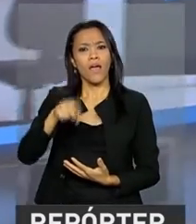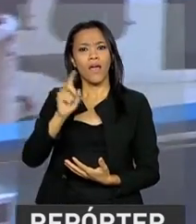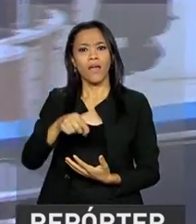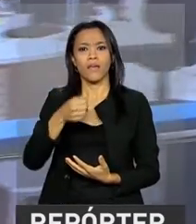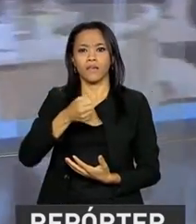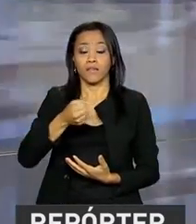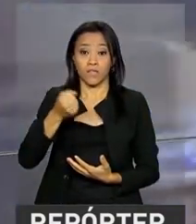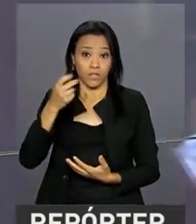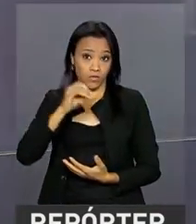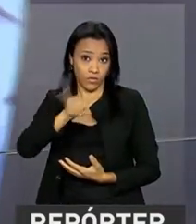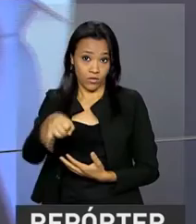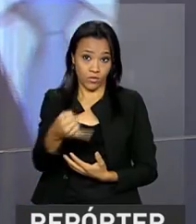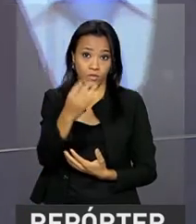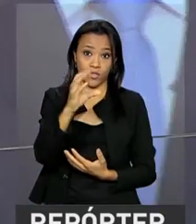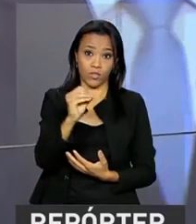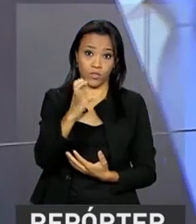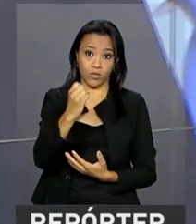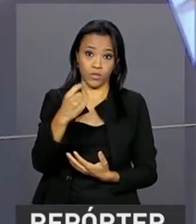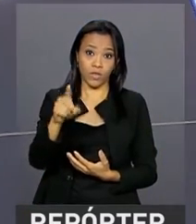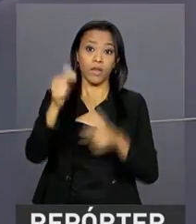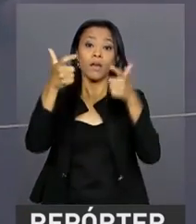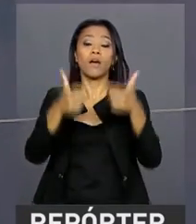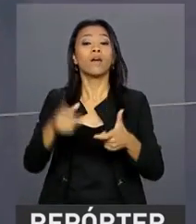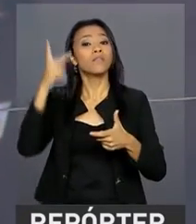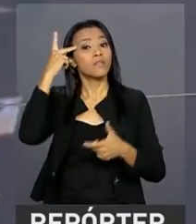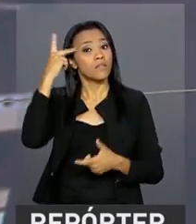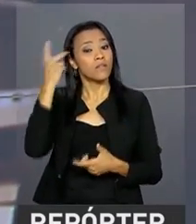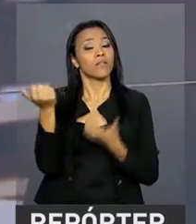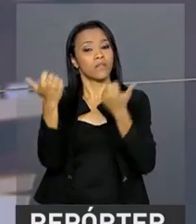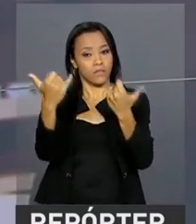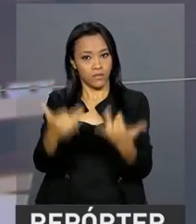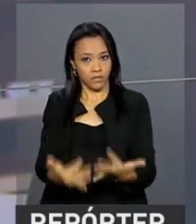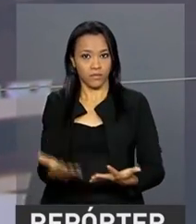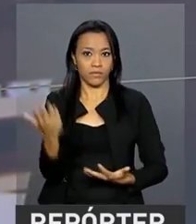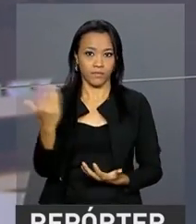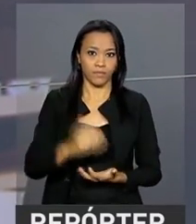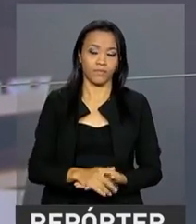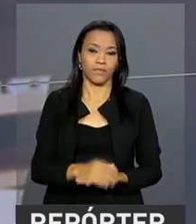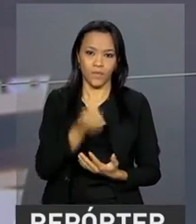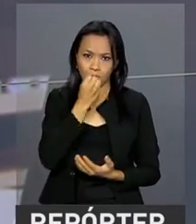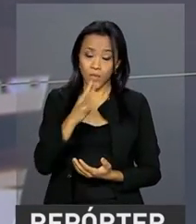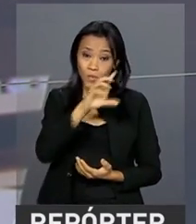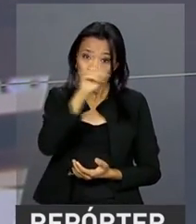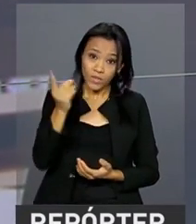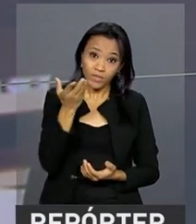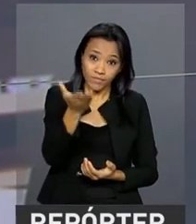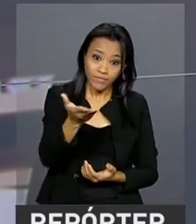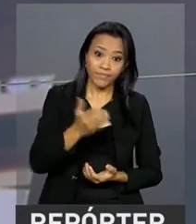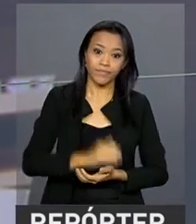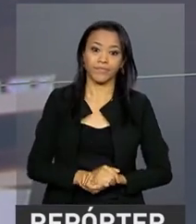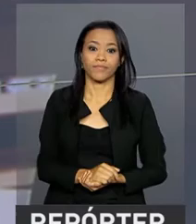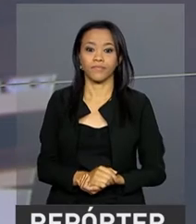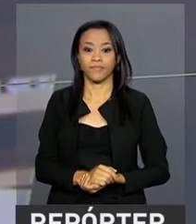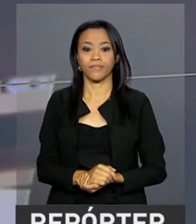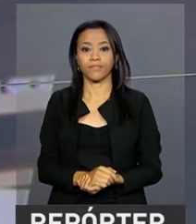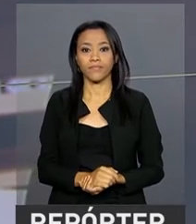repórter josé luiz filho que está na nossa redação lá em são paulo hoje é bom dia pra você